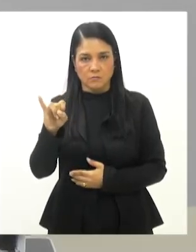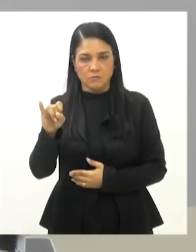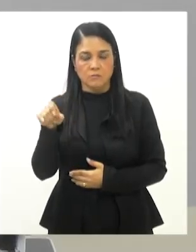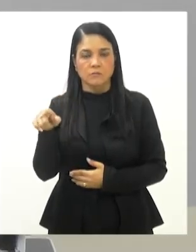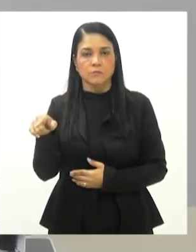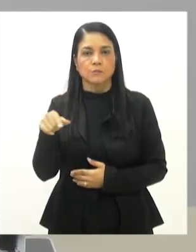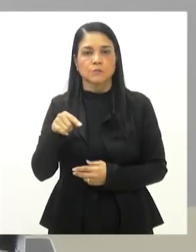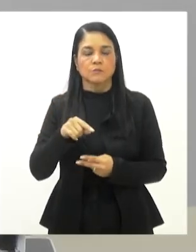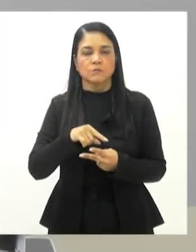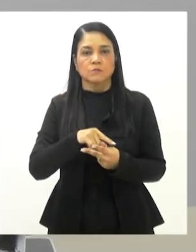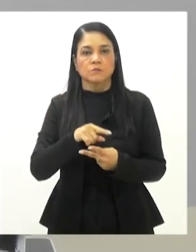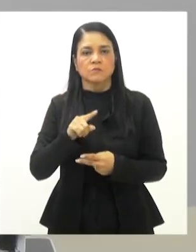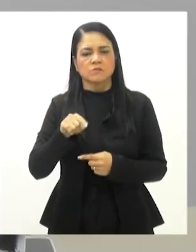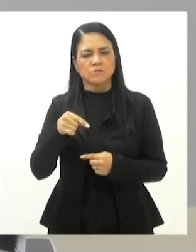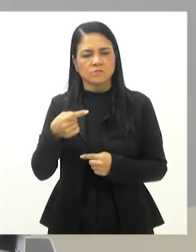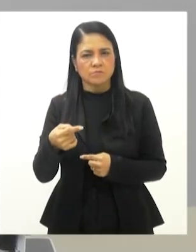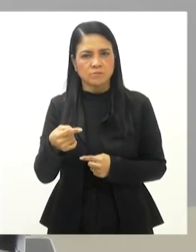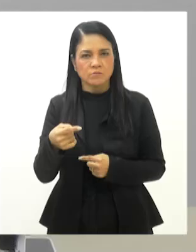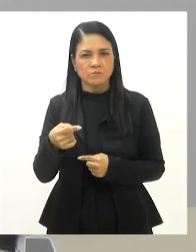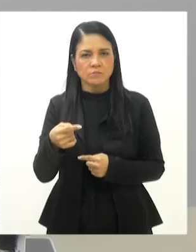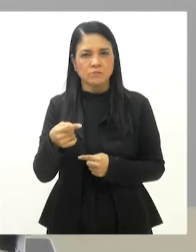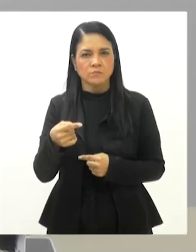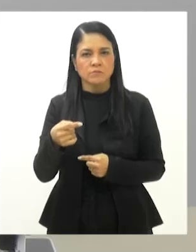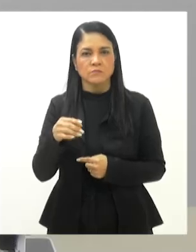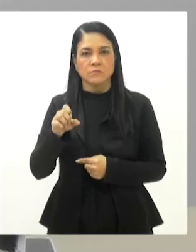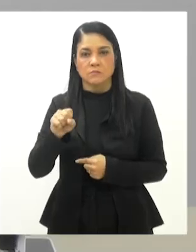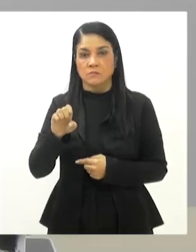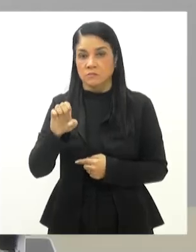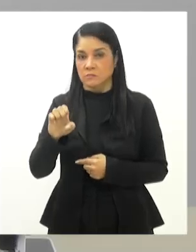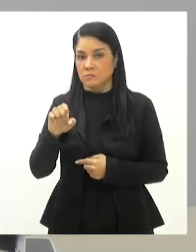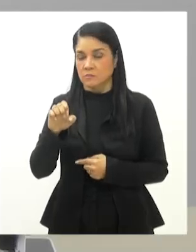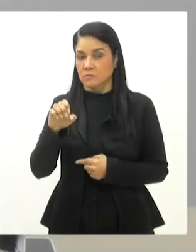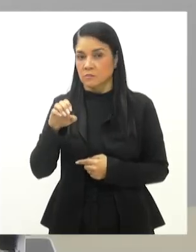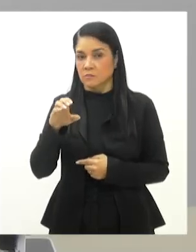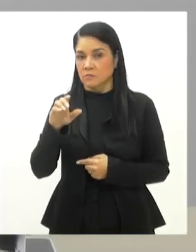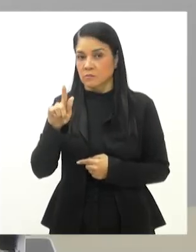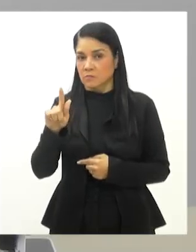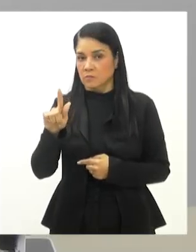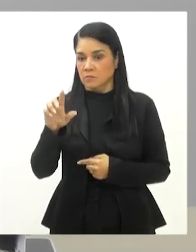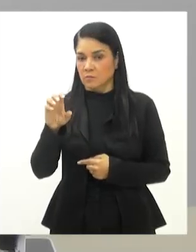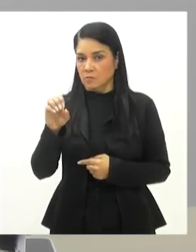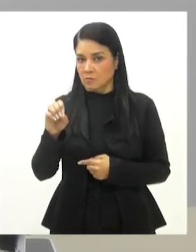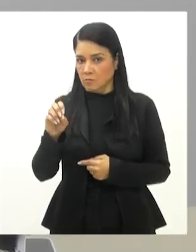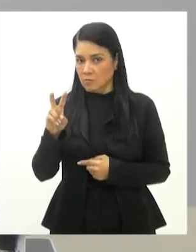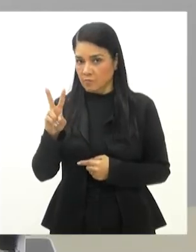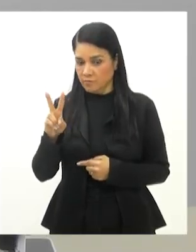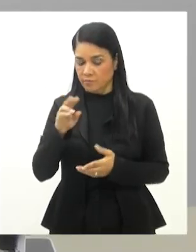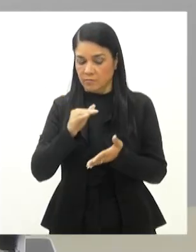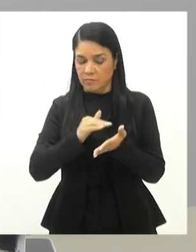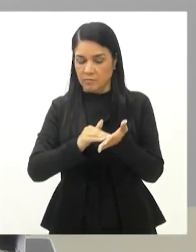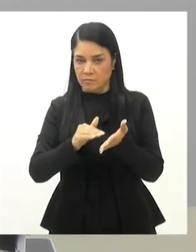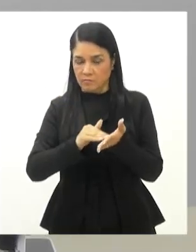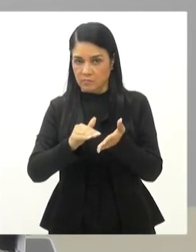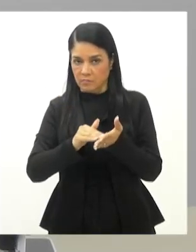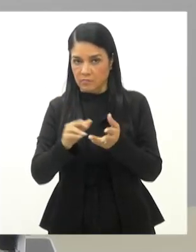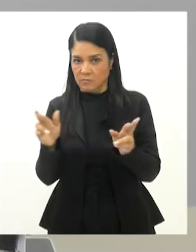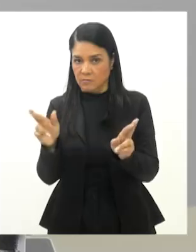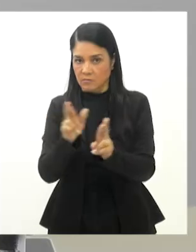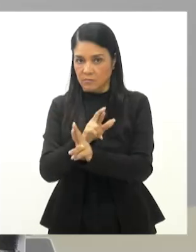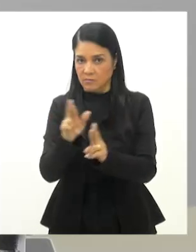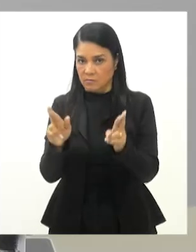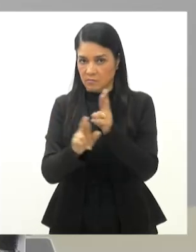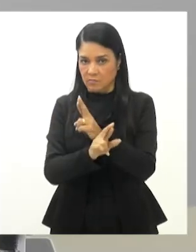depois foi Segóvia, que é a secretaria que fazia a relação institucional com